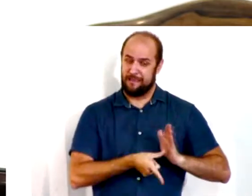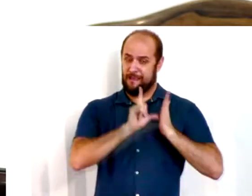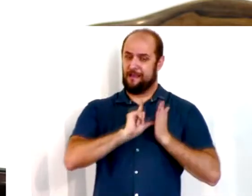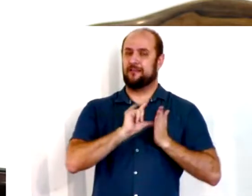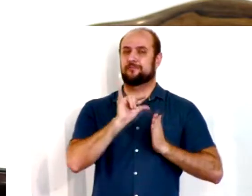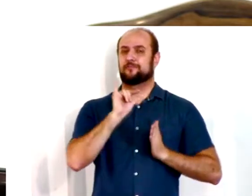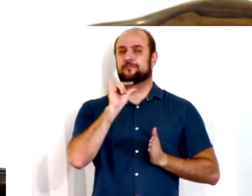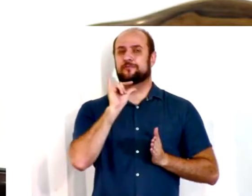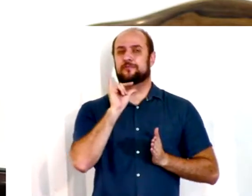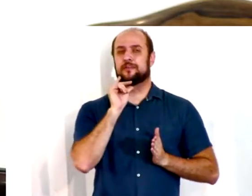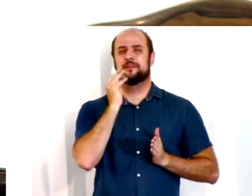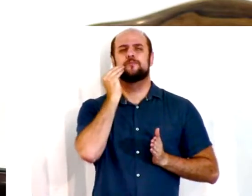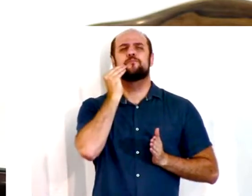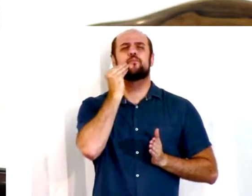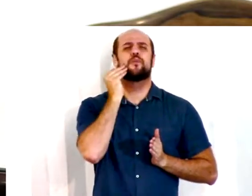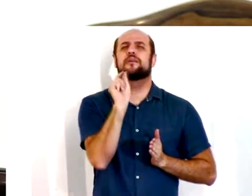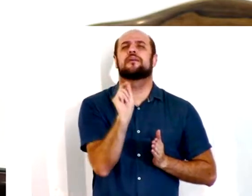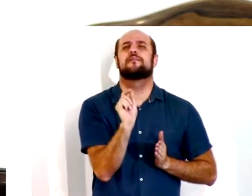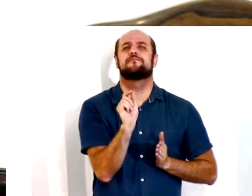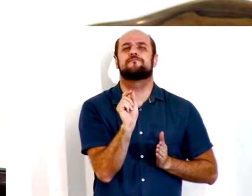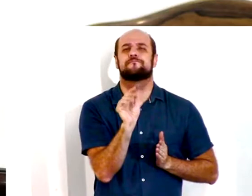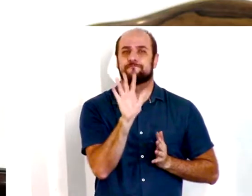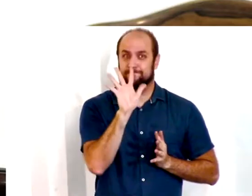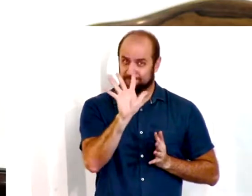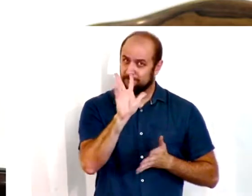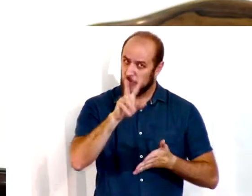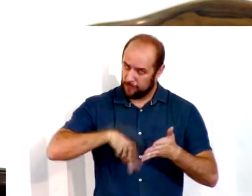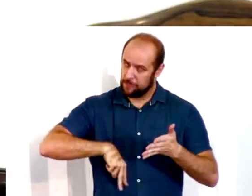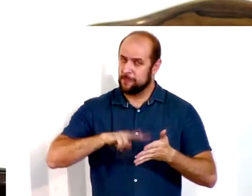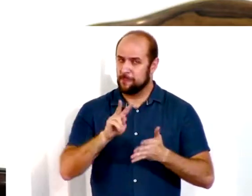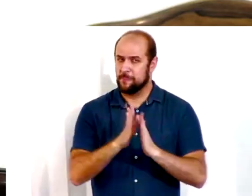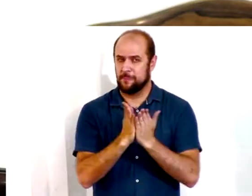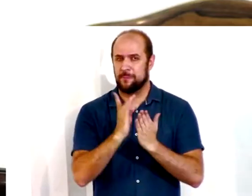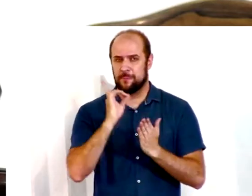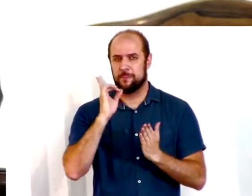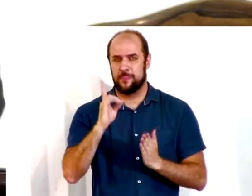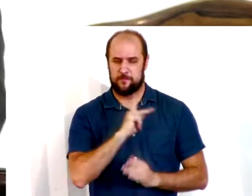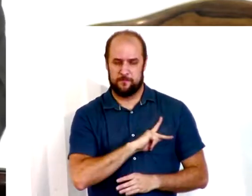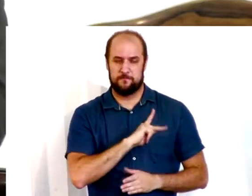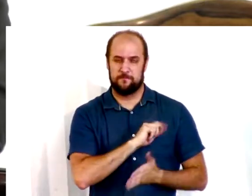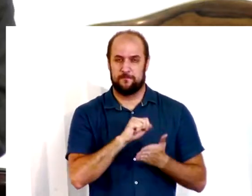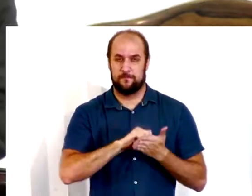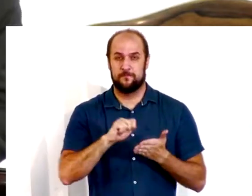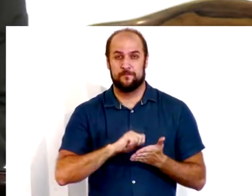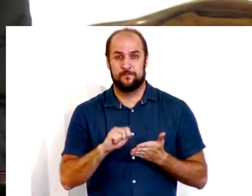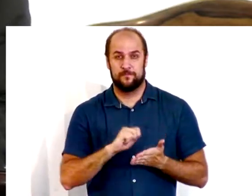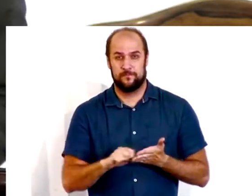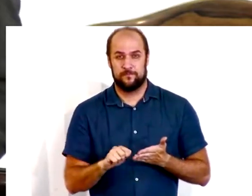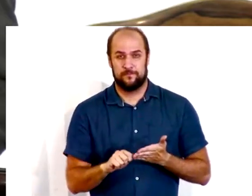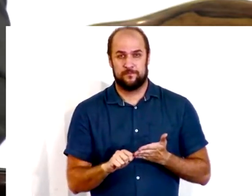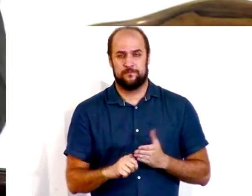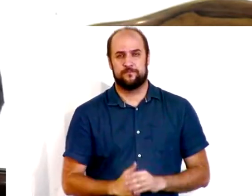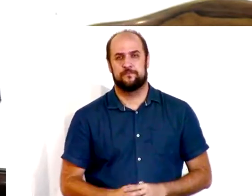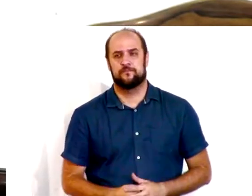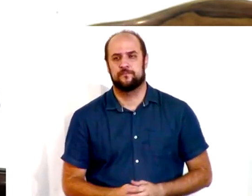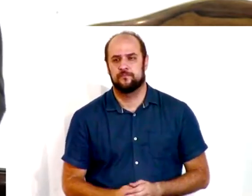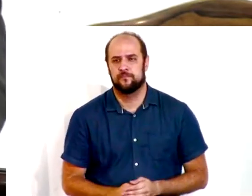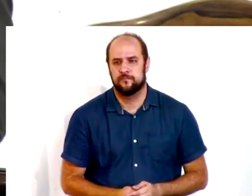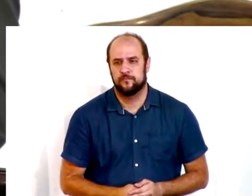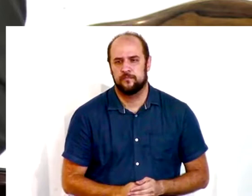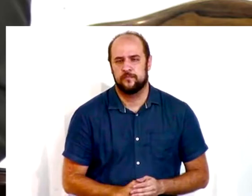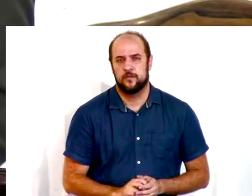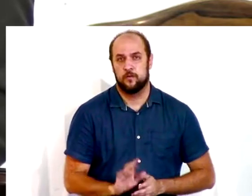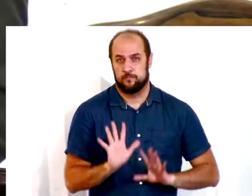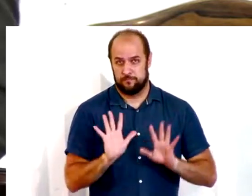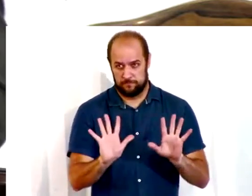disso. E o que é? A Escritura mostra, e Paulo mostra para nós aqui, que é a unidade. Primeiro, uma